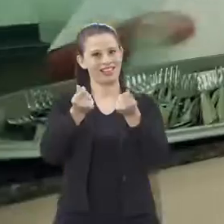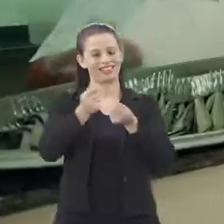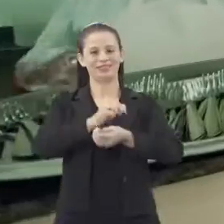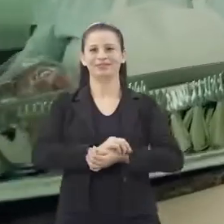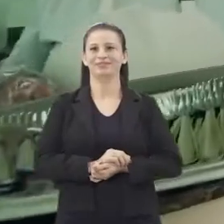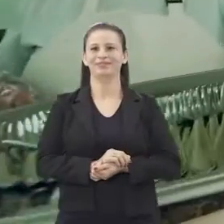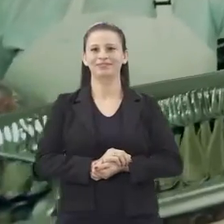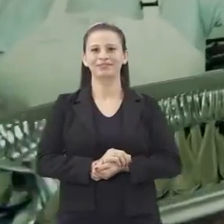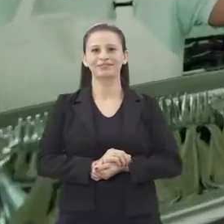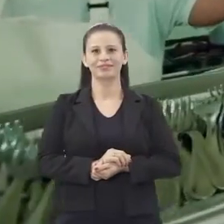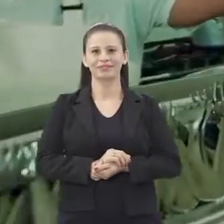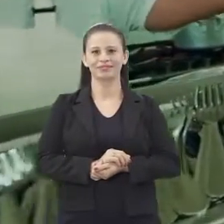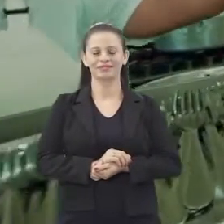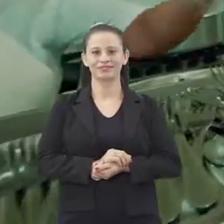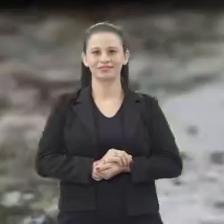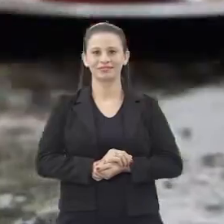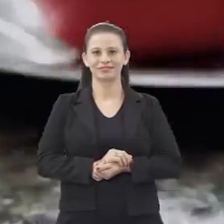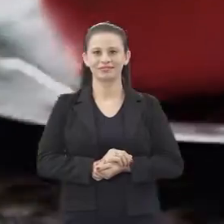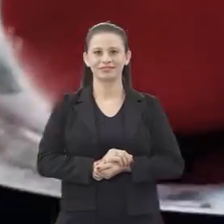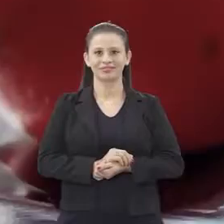qualidade.